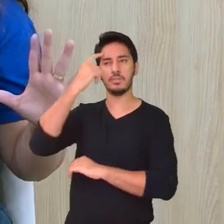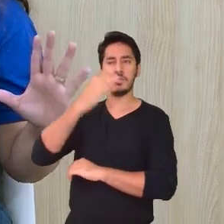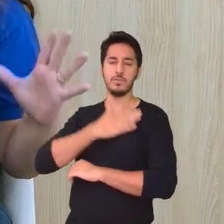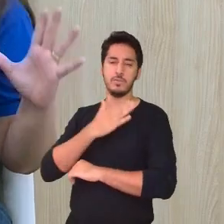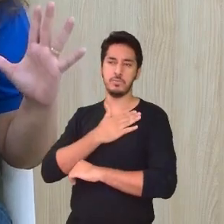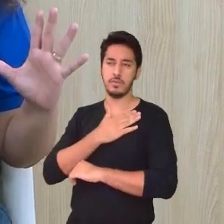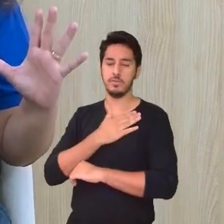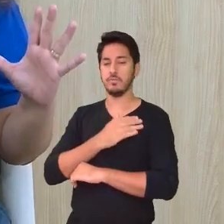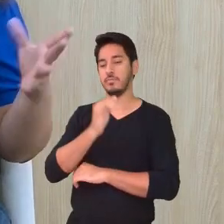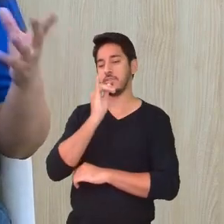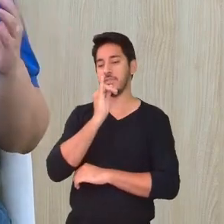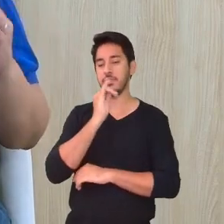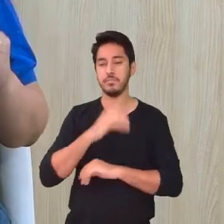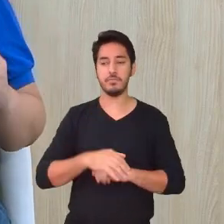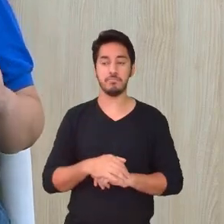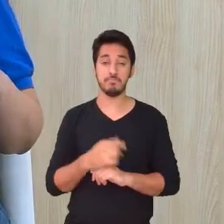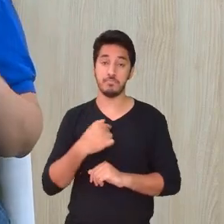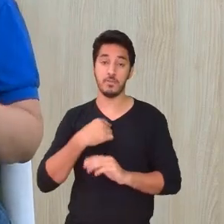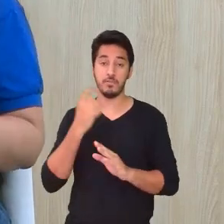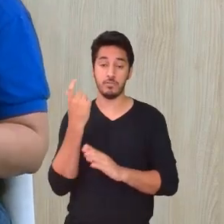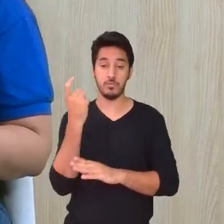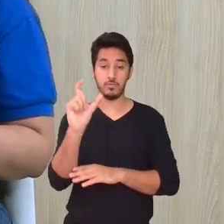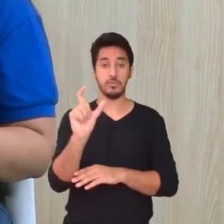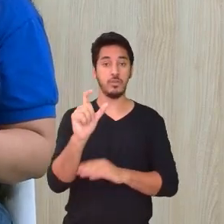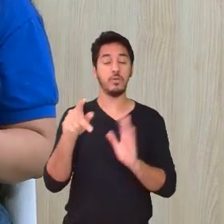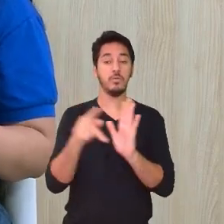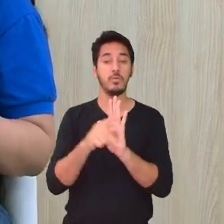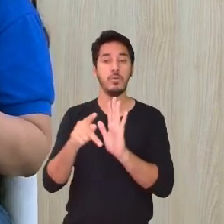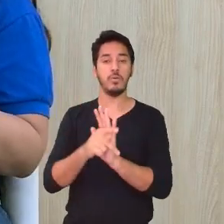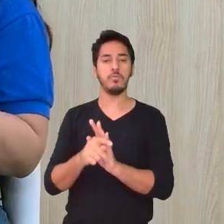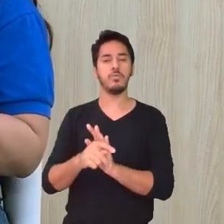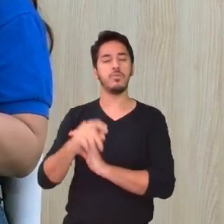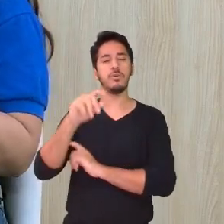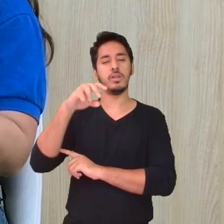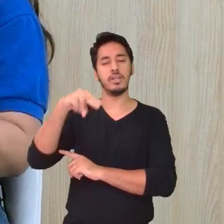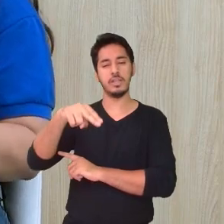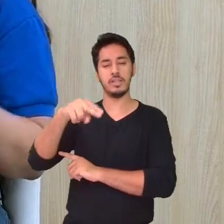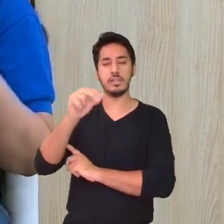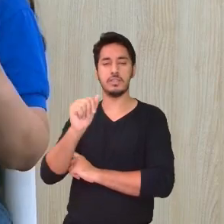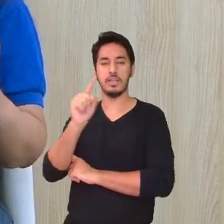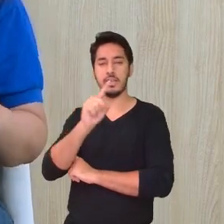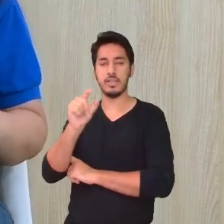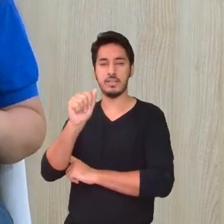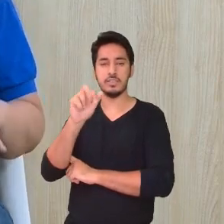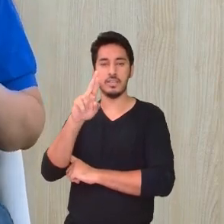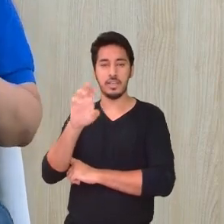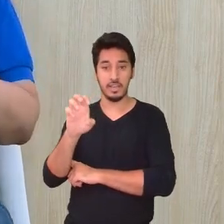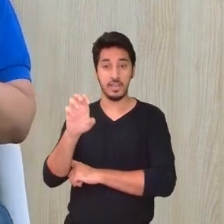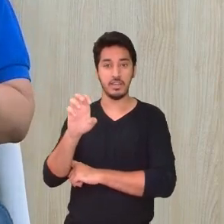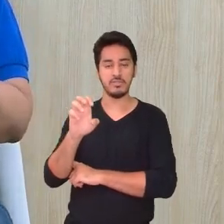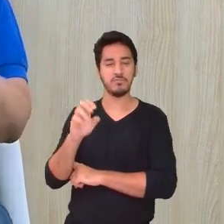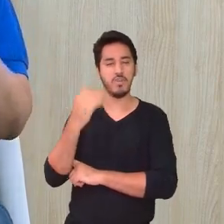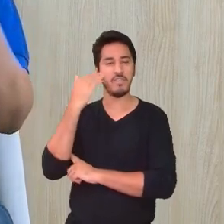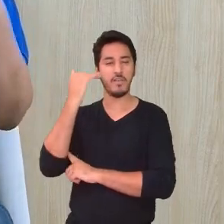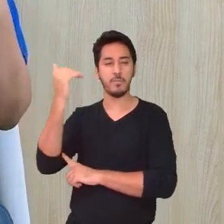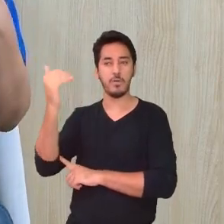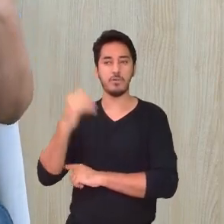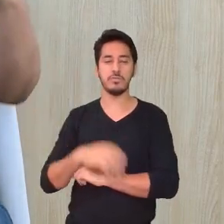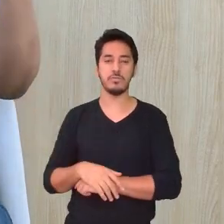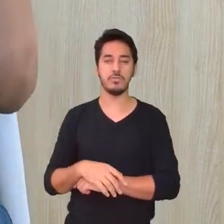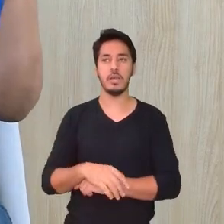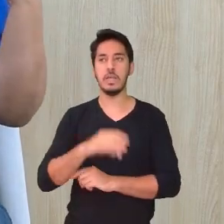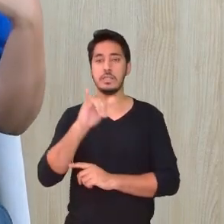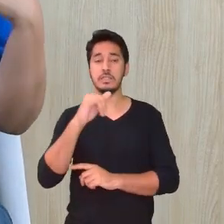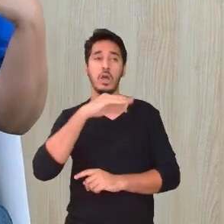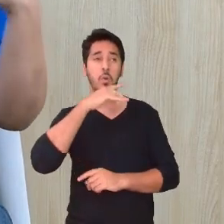meme. Por exemplo, eu vou colocar a imagem de Nazaré, uma famosa aí da televisão, e vou dizer, se tá